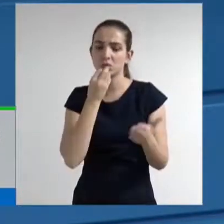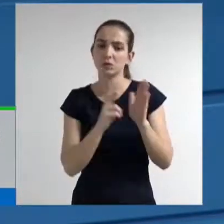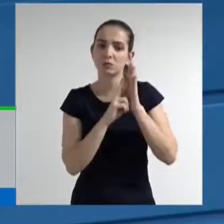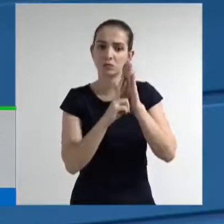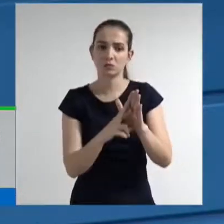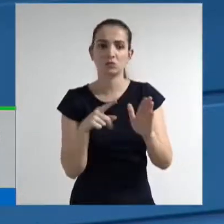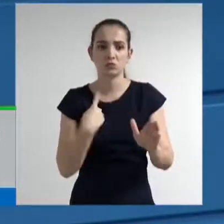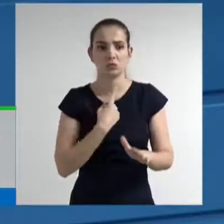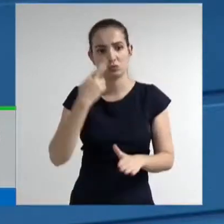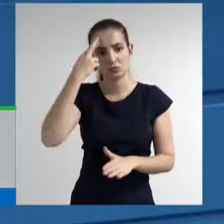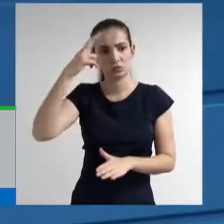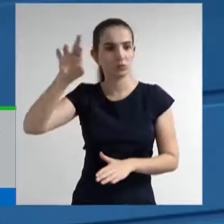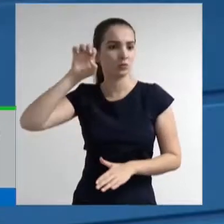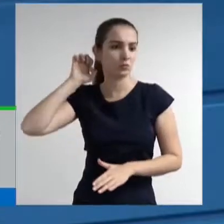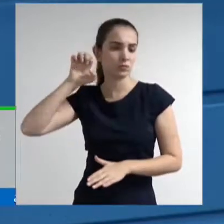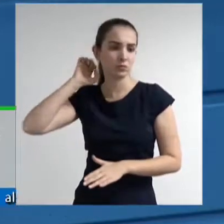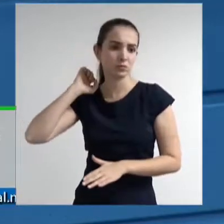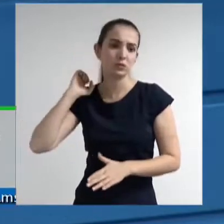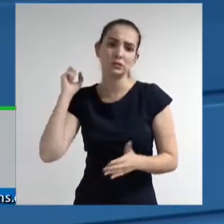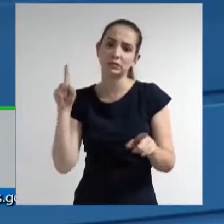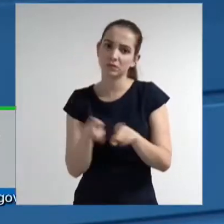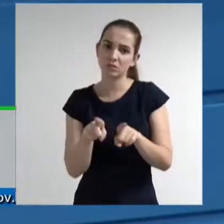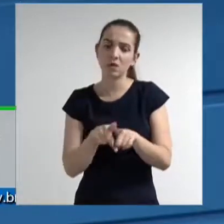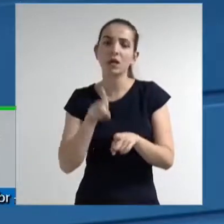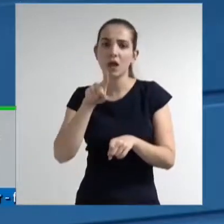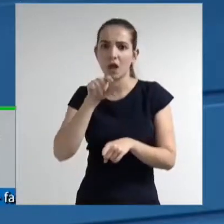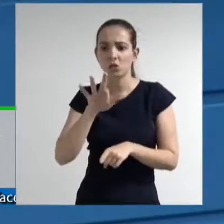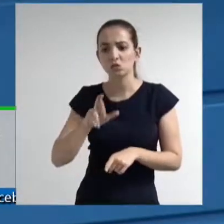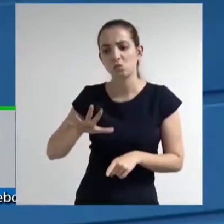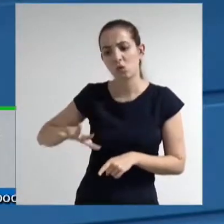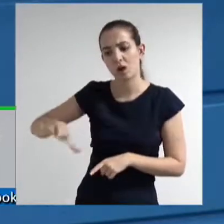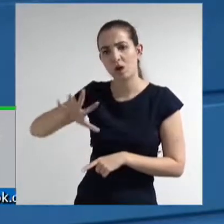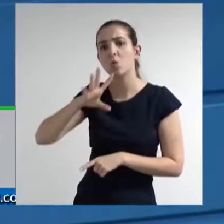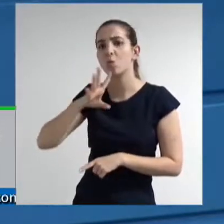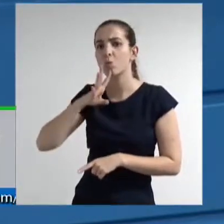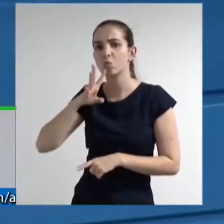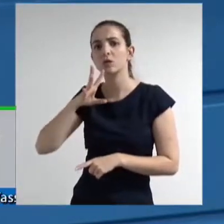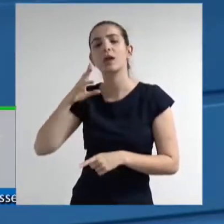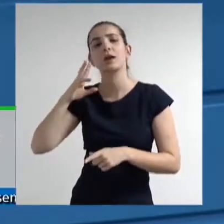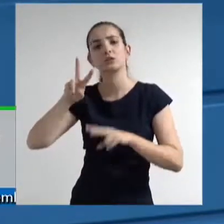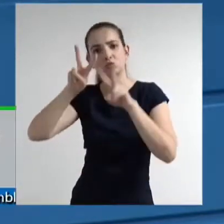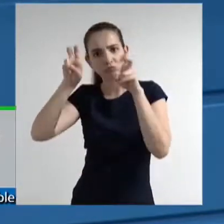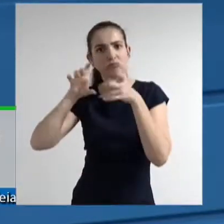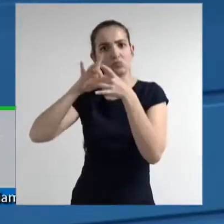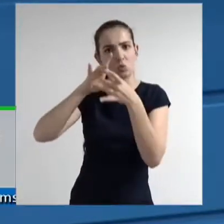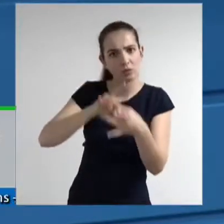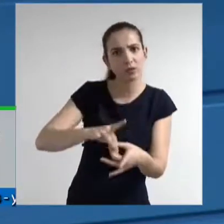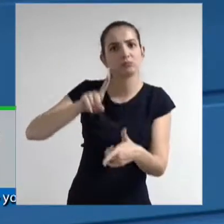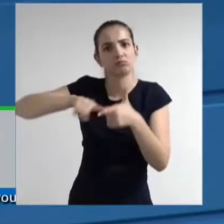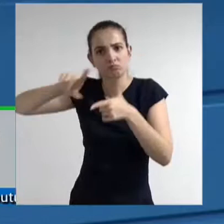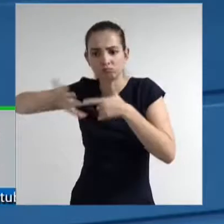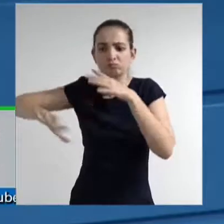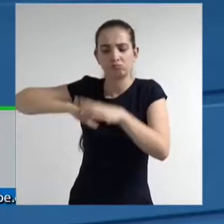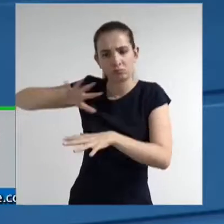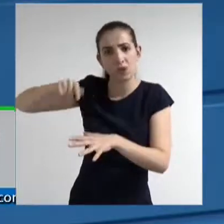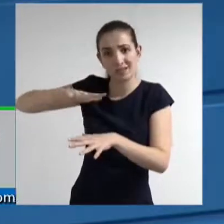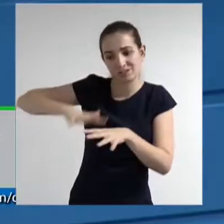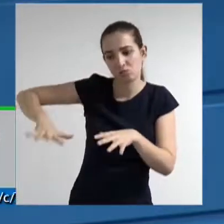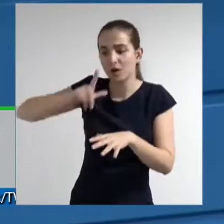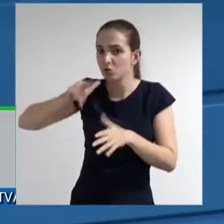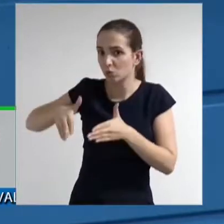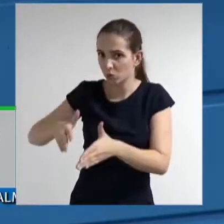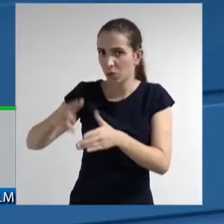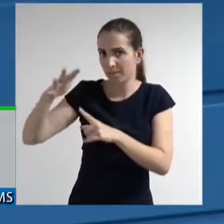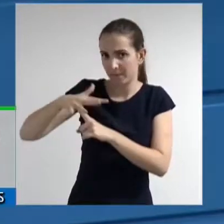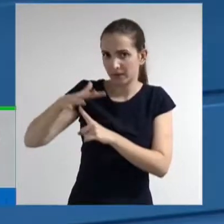pelo nosso líder, Eduardo Rocha, que também é da região, conhece essa problemática toda. E não vejo nenhum